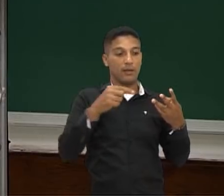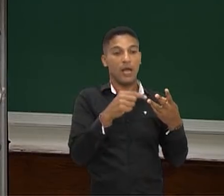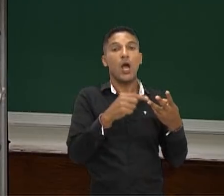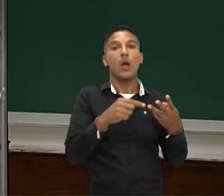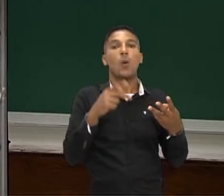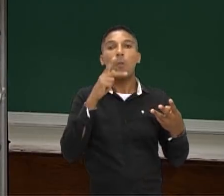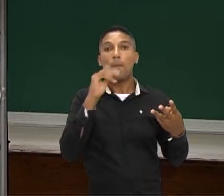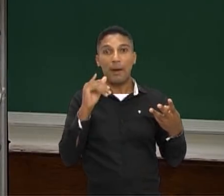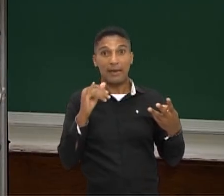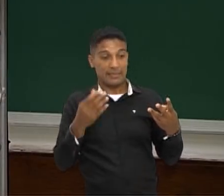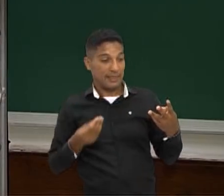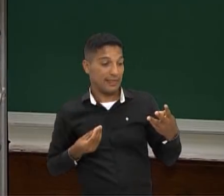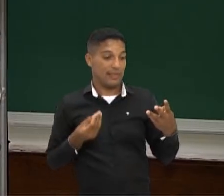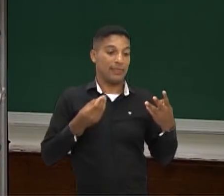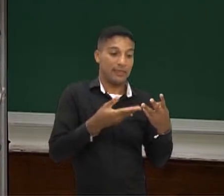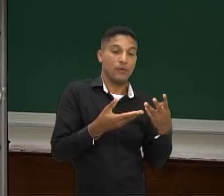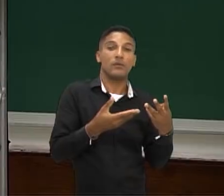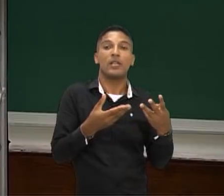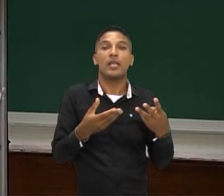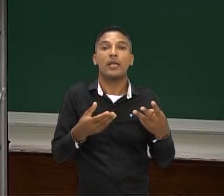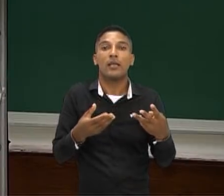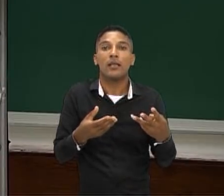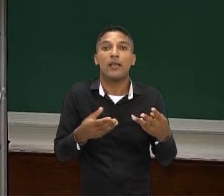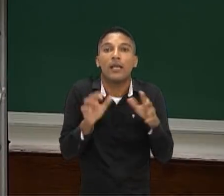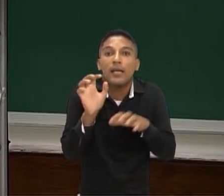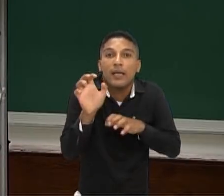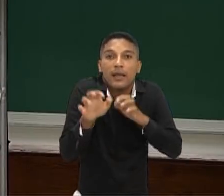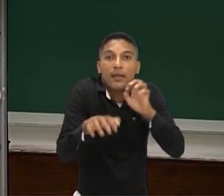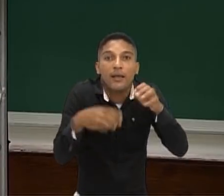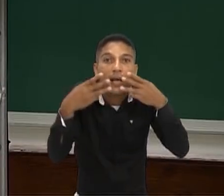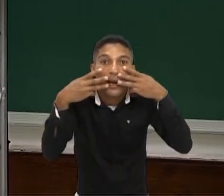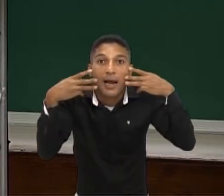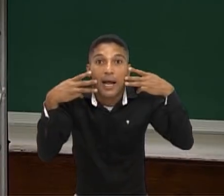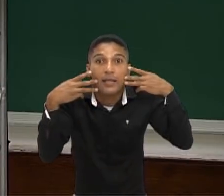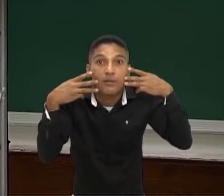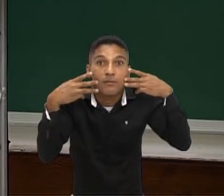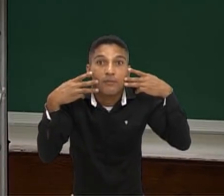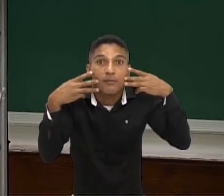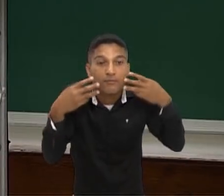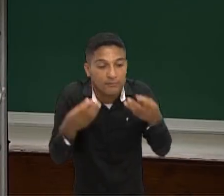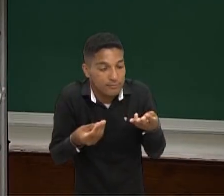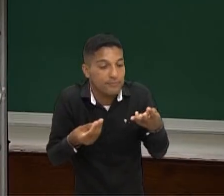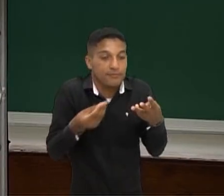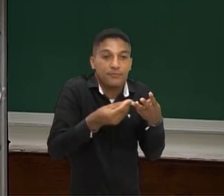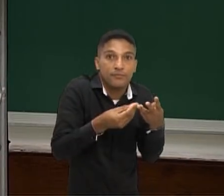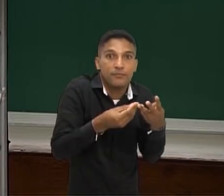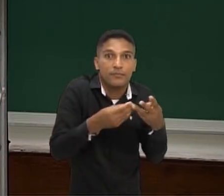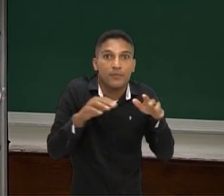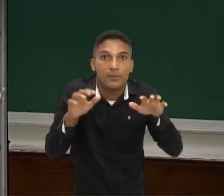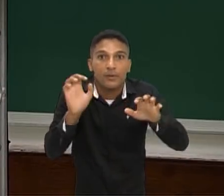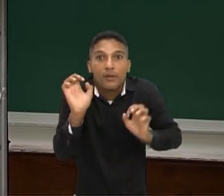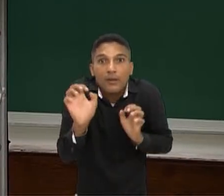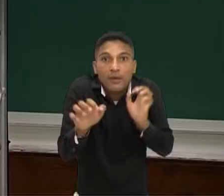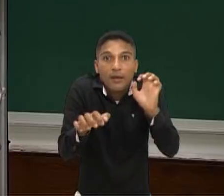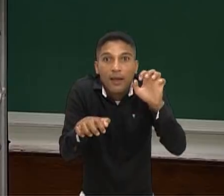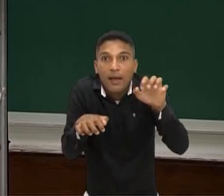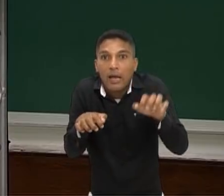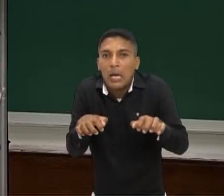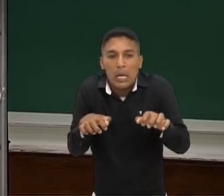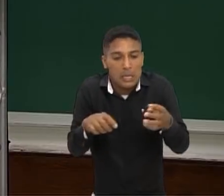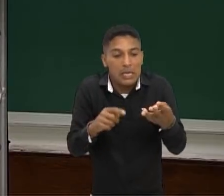para sobreviver, né, como se observa nessa passagem do texto, foi o elemento que desencadeou ali, é o conflito